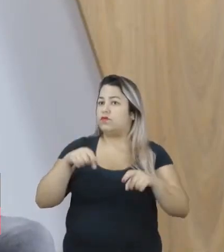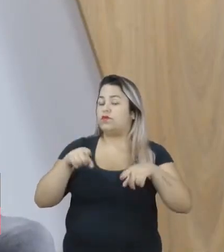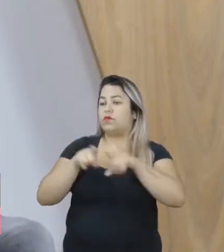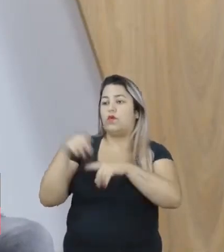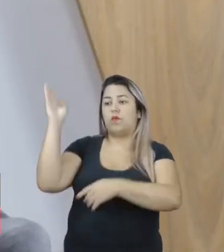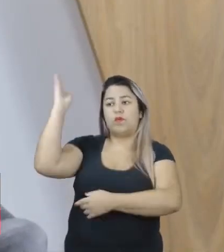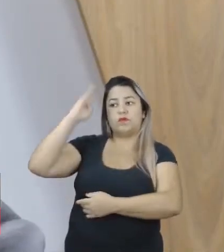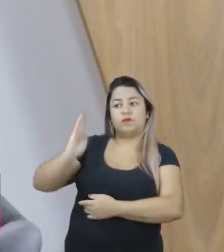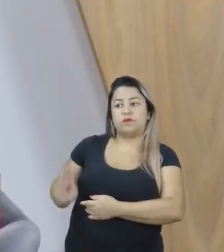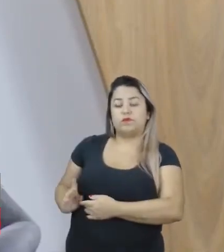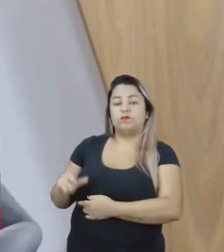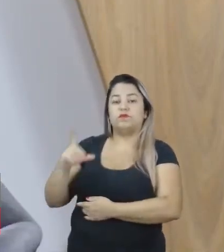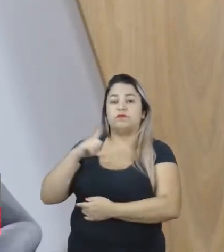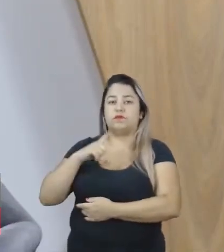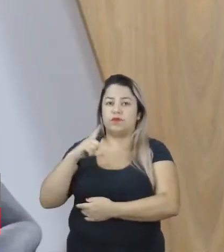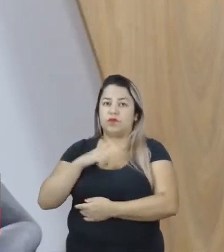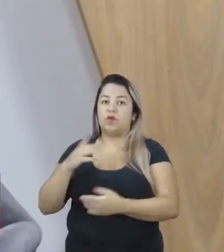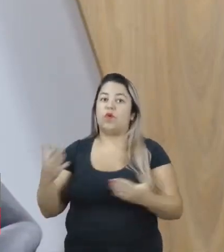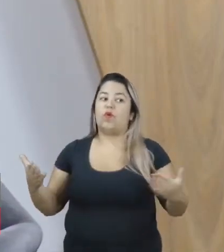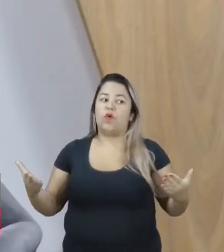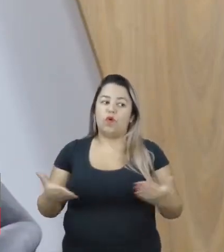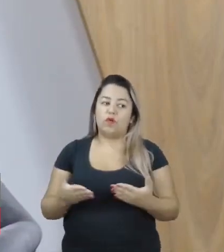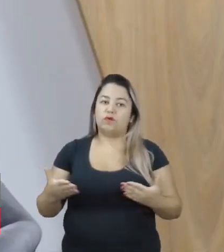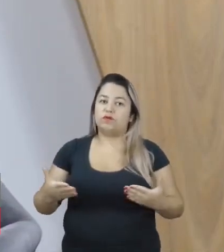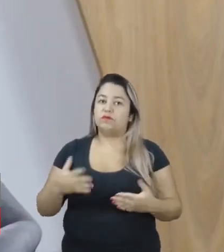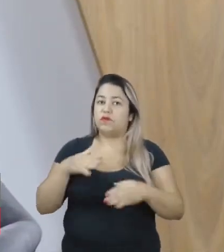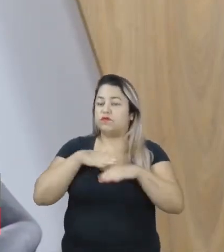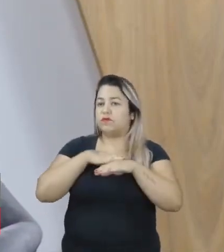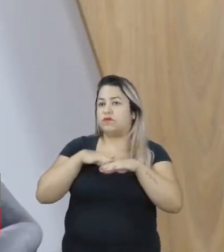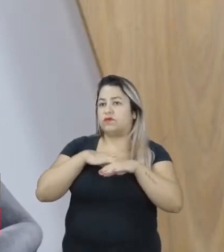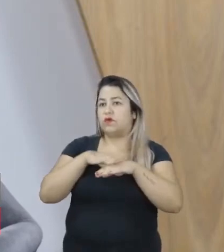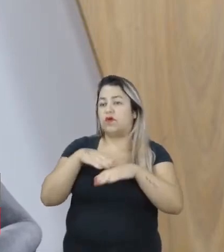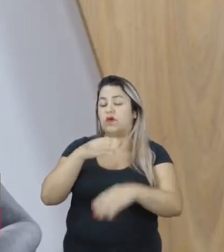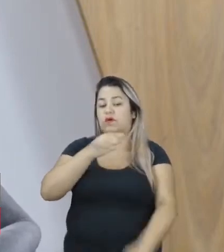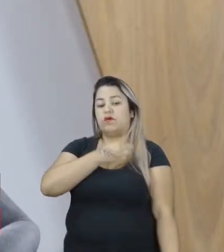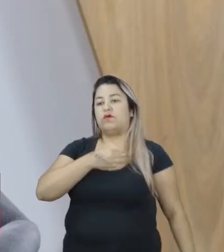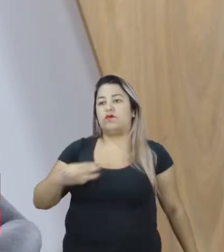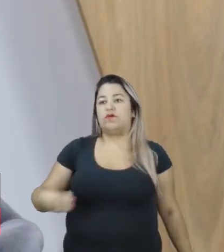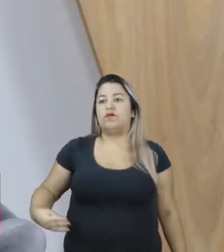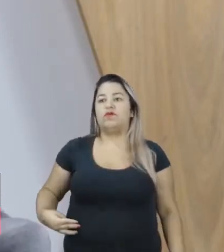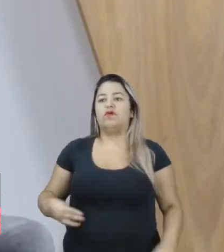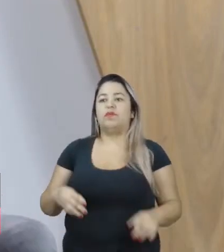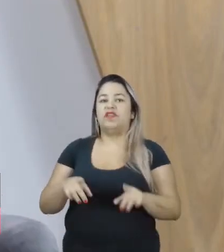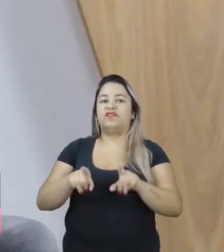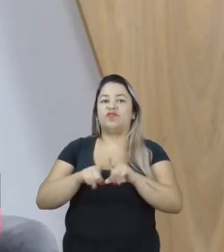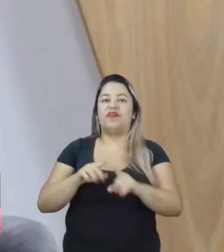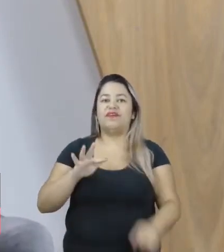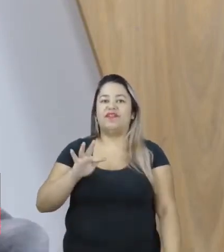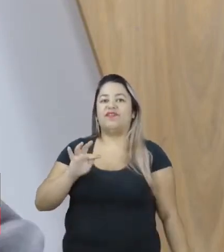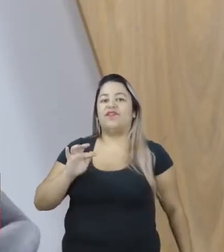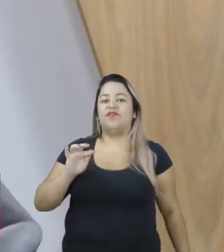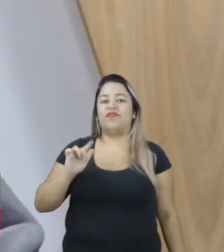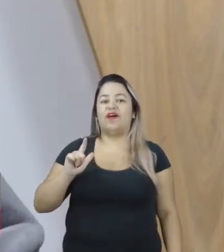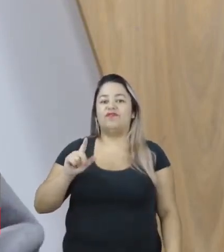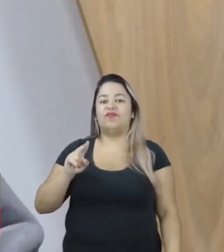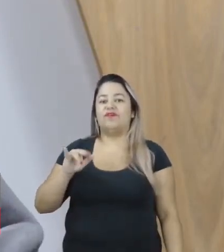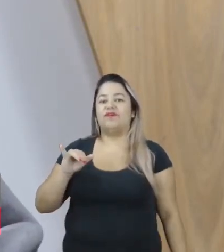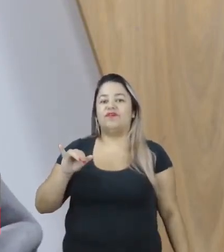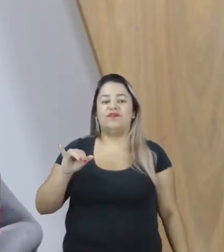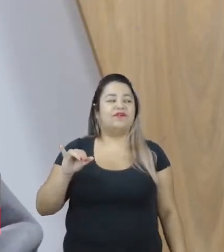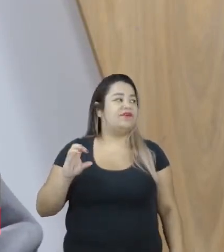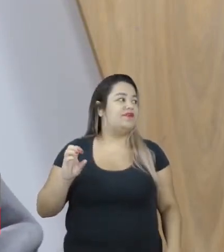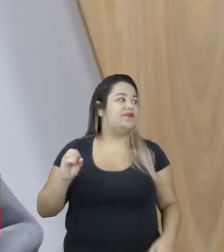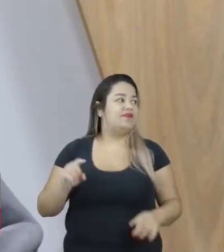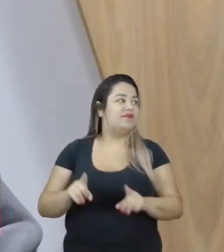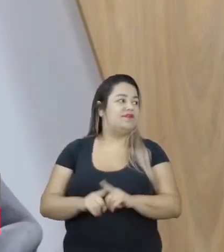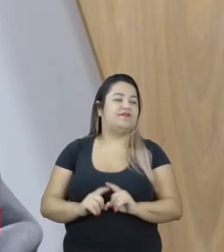só existe hoje do jeito que ele é. Eu estava conversando ontem, inclusive, com o ministro Fávaro sobre isso. O ministro Fávaro é uma pessoa do agronegócio e